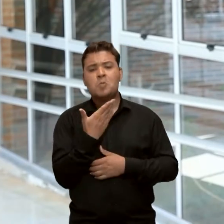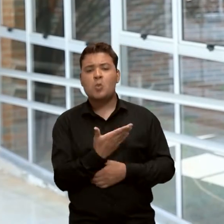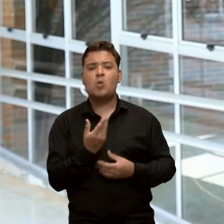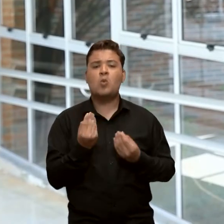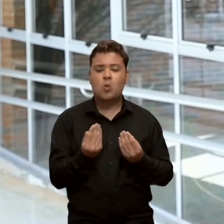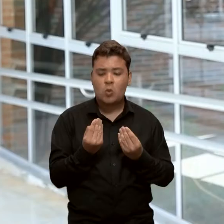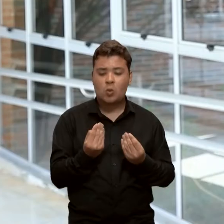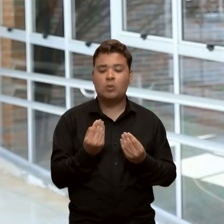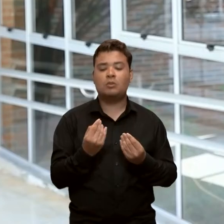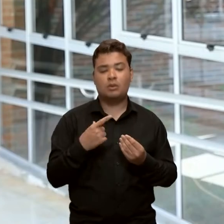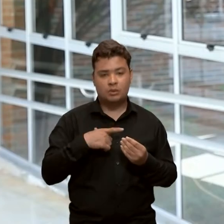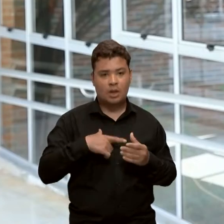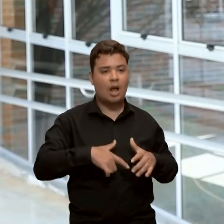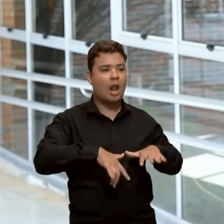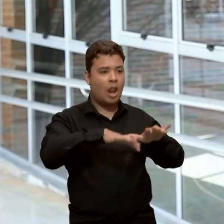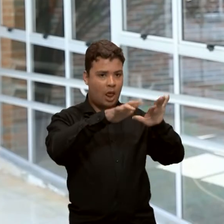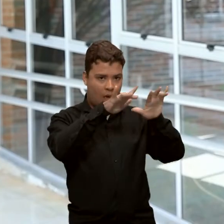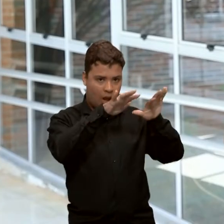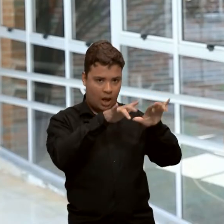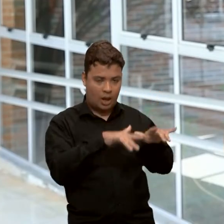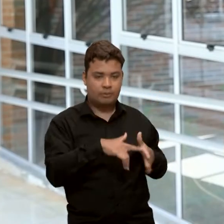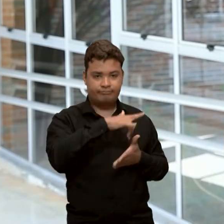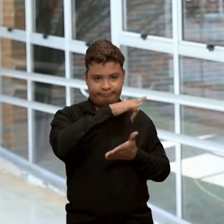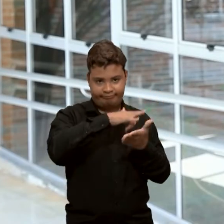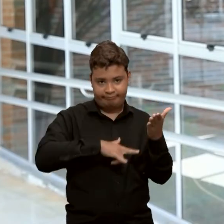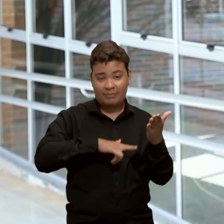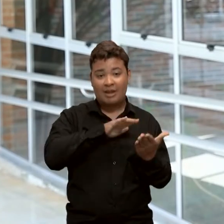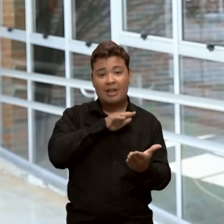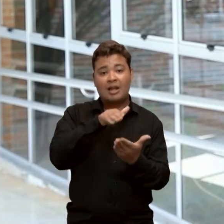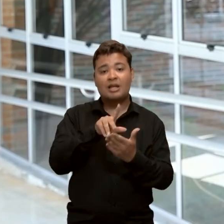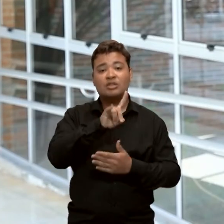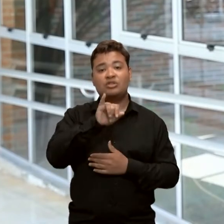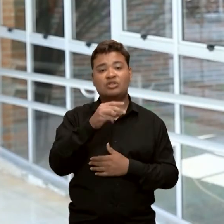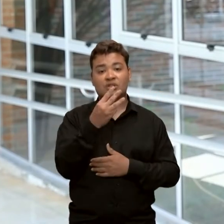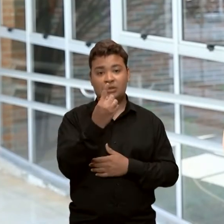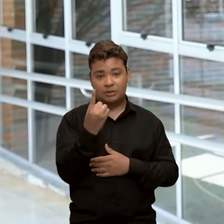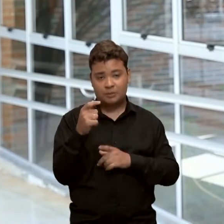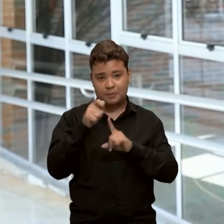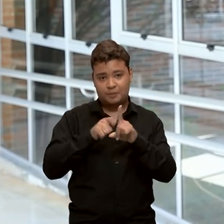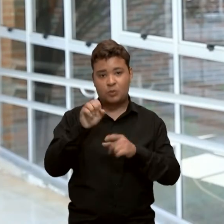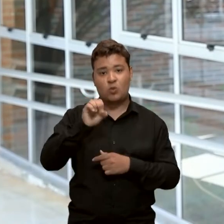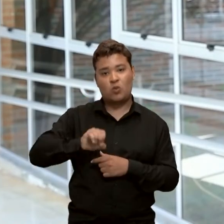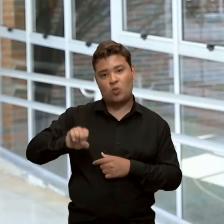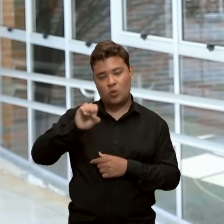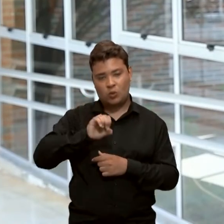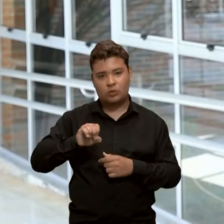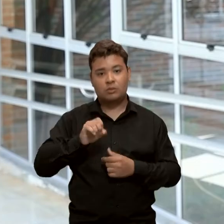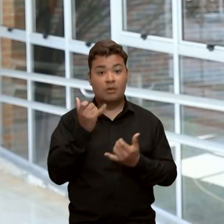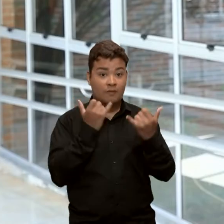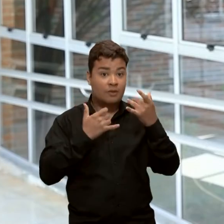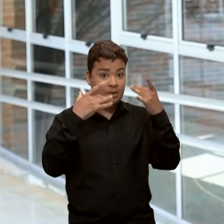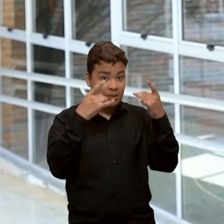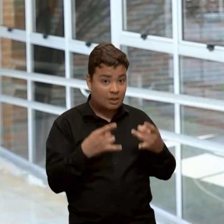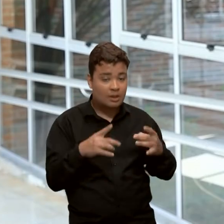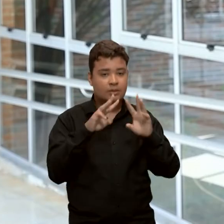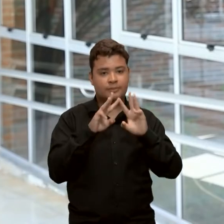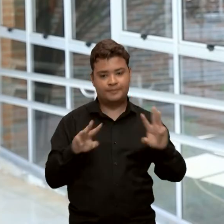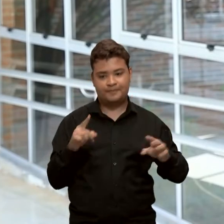por meio de um formulário até o dia 31 de outubro. Mais informações, acesse o